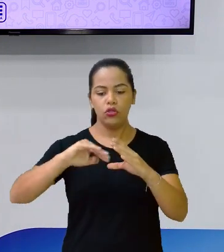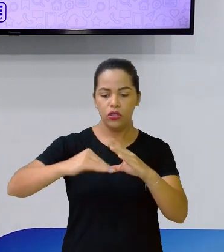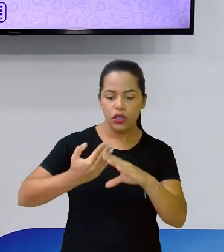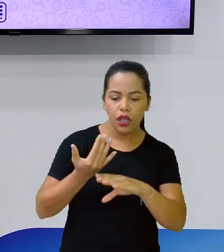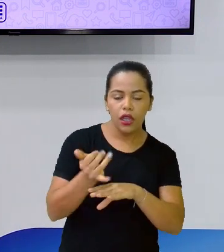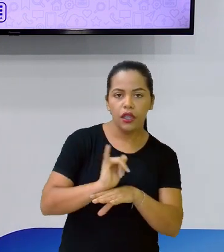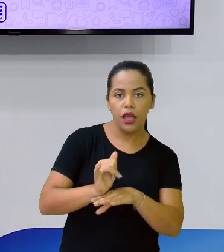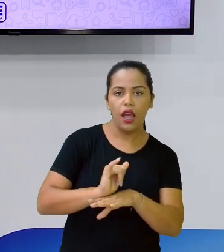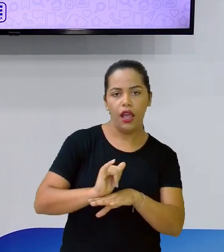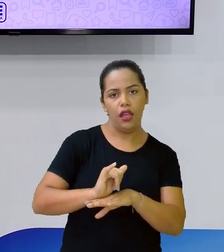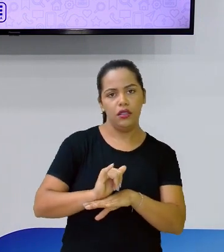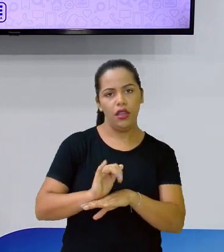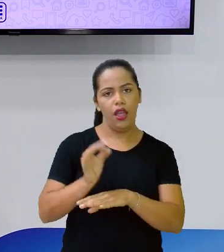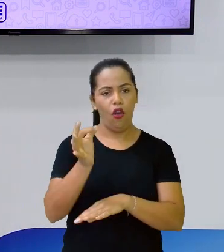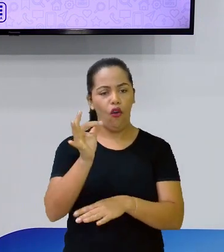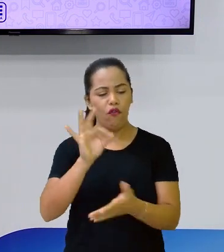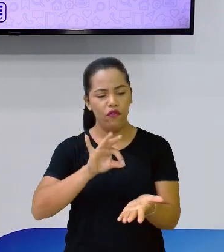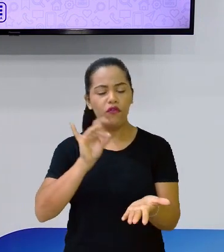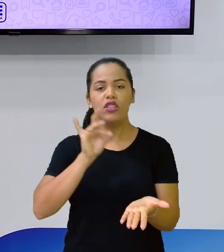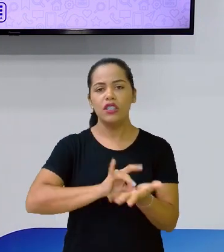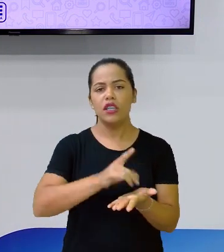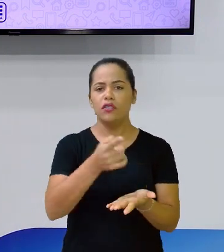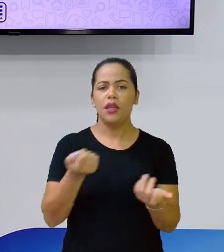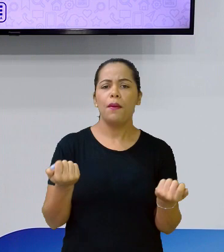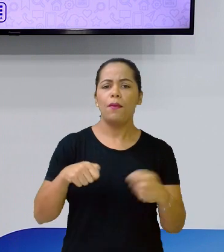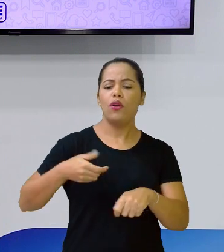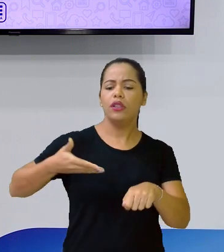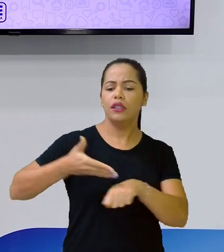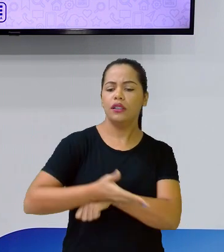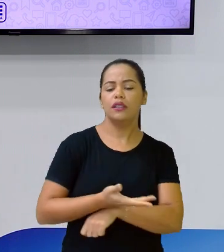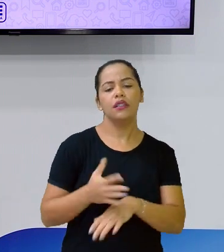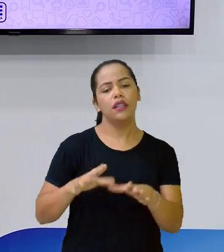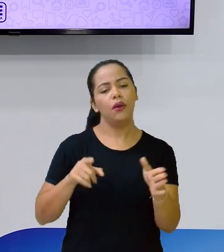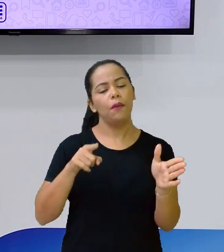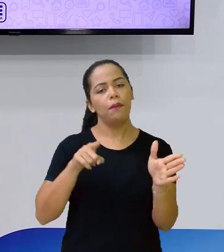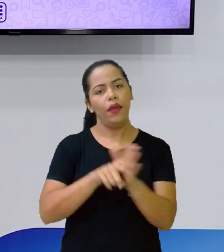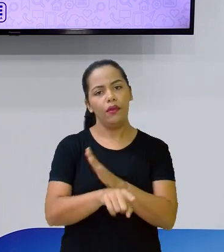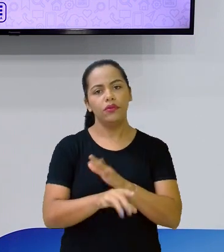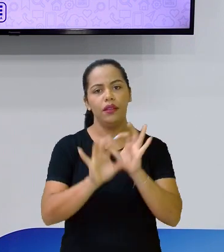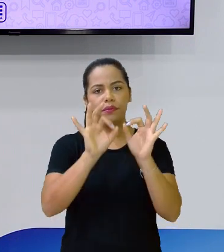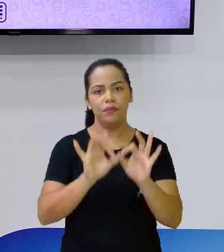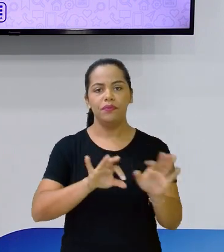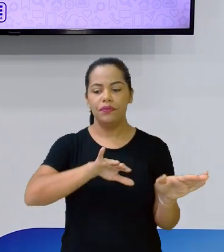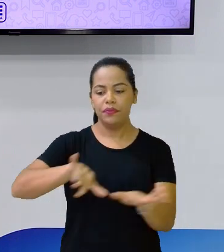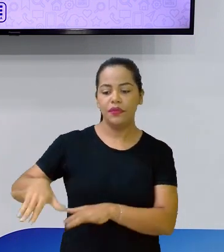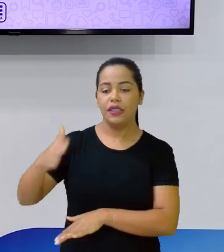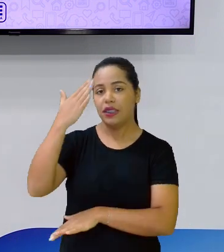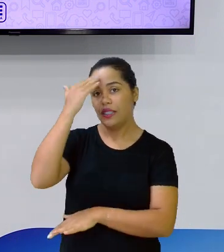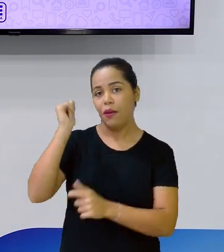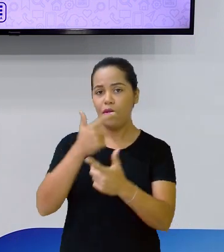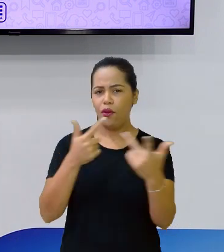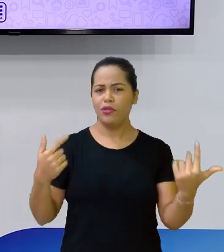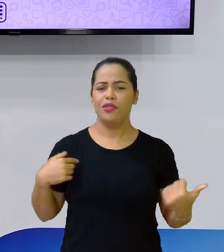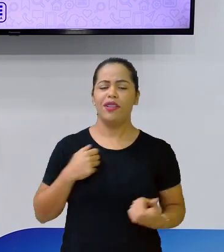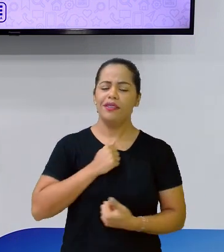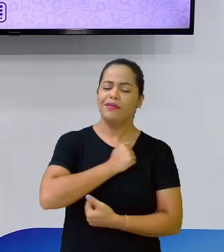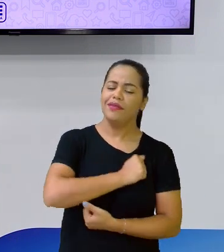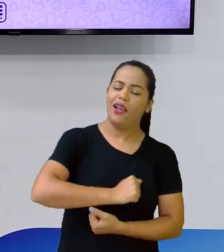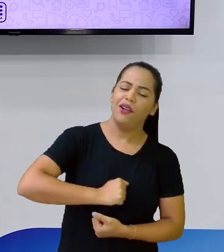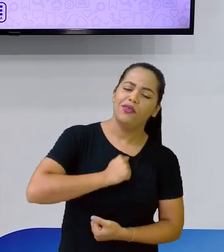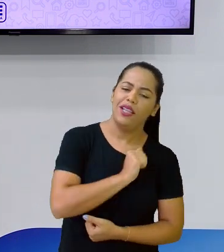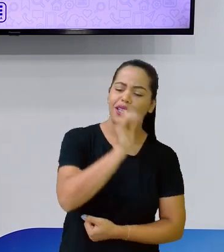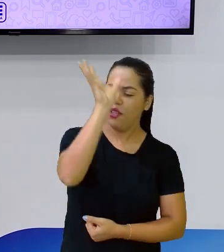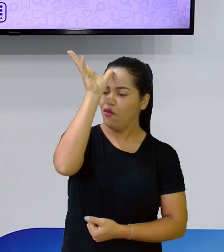contato e conversar. E sabe do que eu tava com saudade? Porque teve um galinho hoje que apareceu aqui, que me